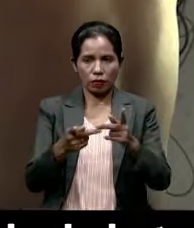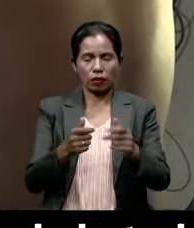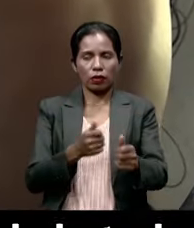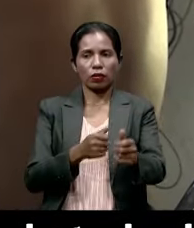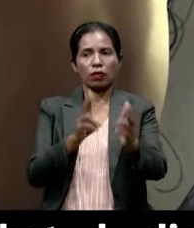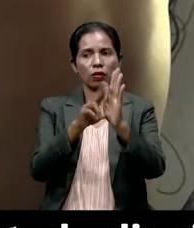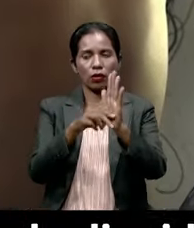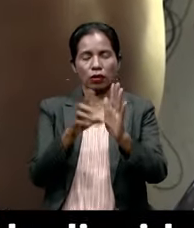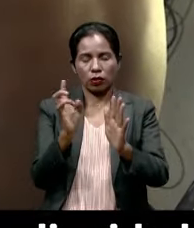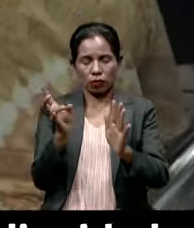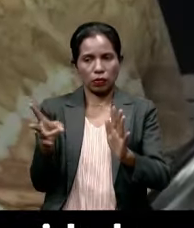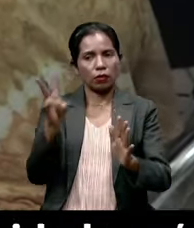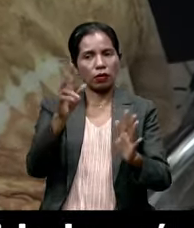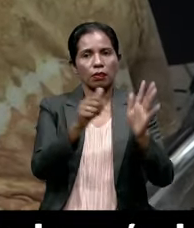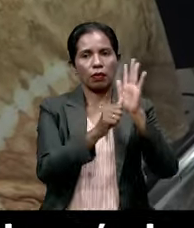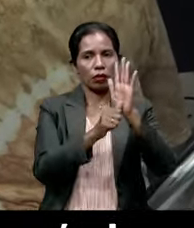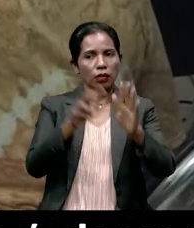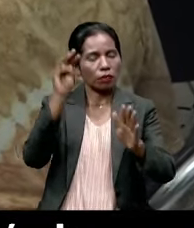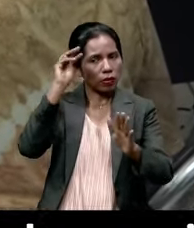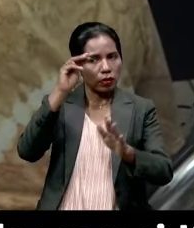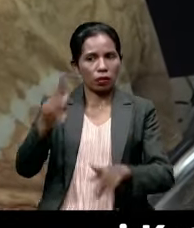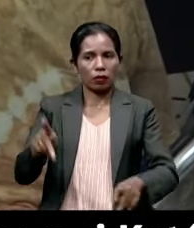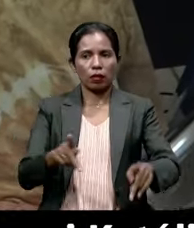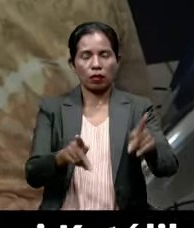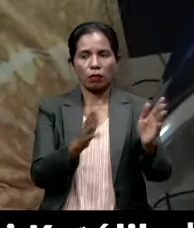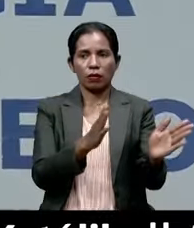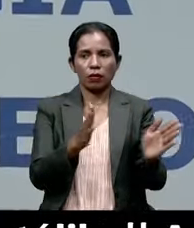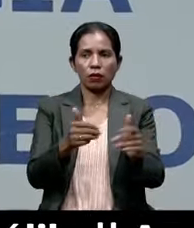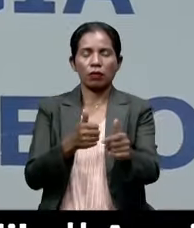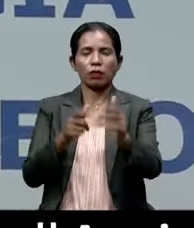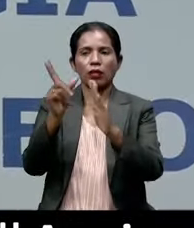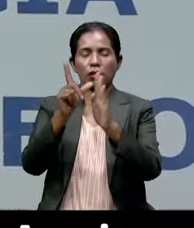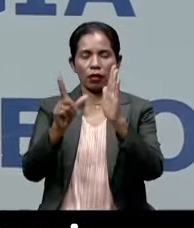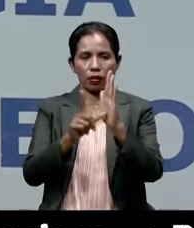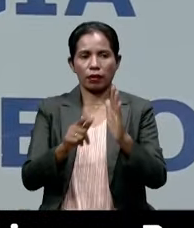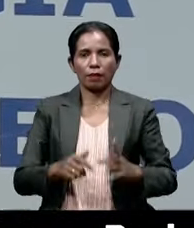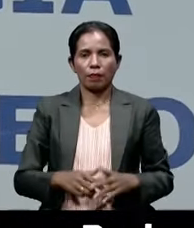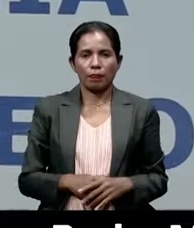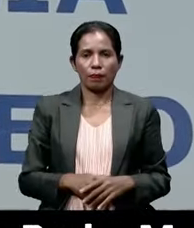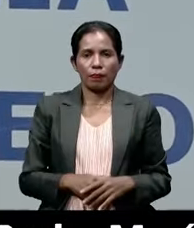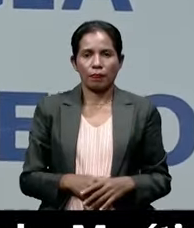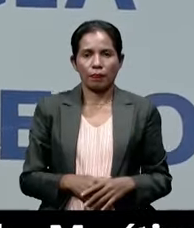ora si turu resen rua molo ka presenta ba ministério público ho di proses atuir lei. João Carlos Tomás Soares, GMN.